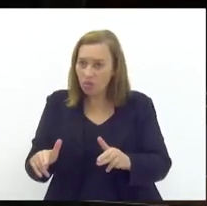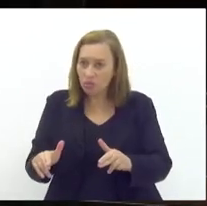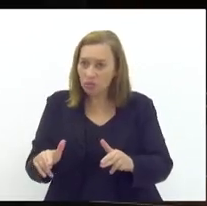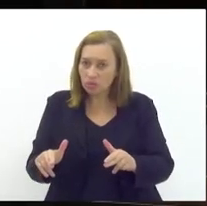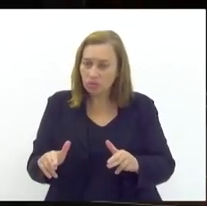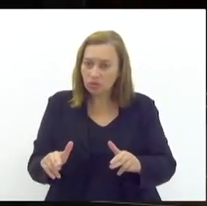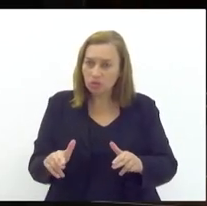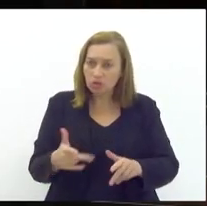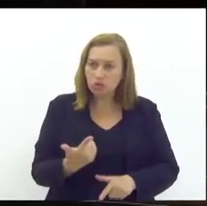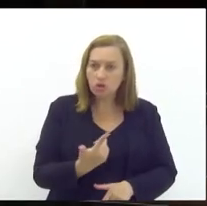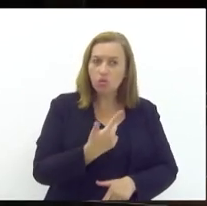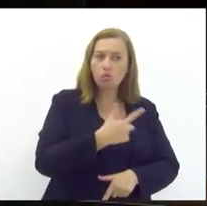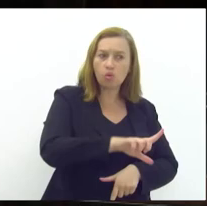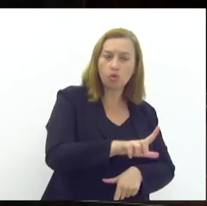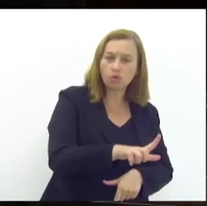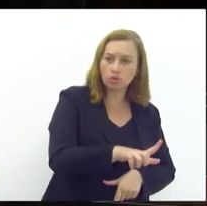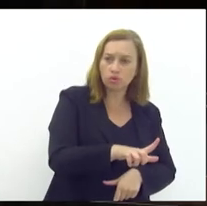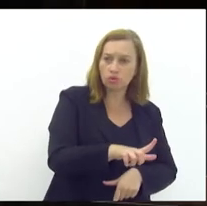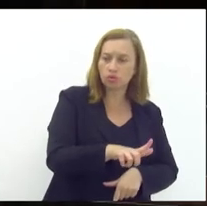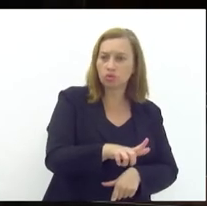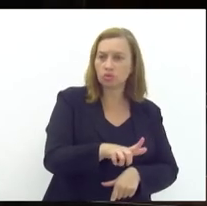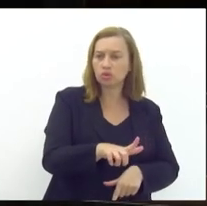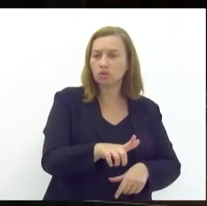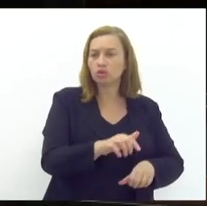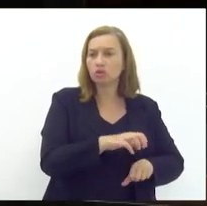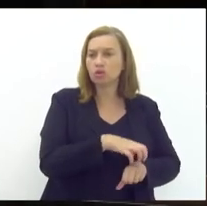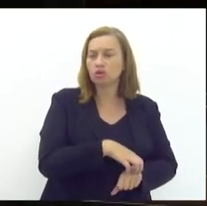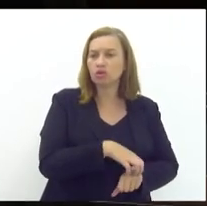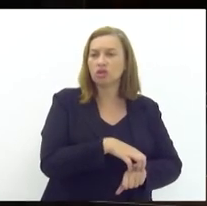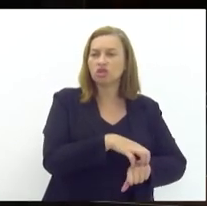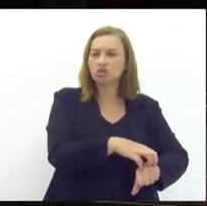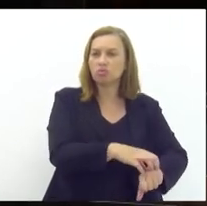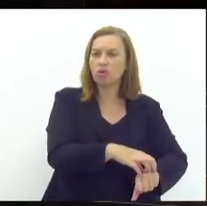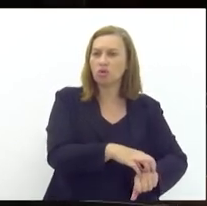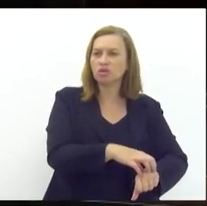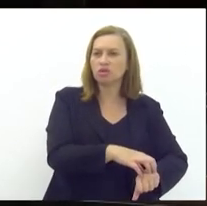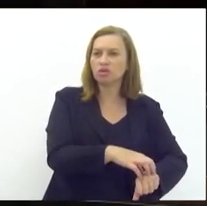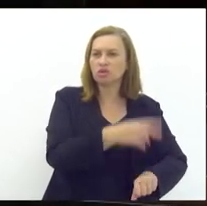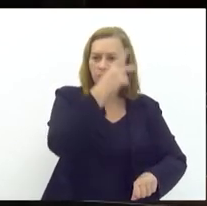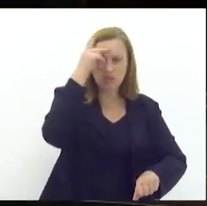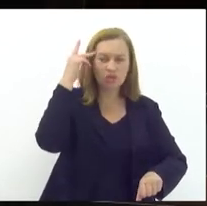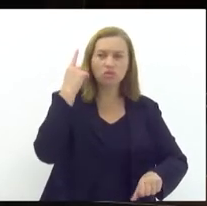e aeronaves que prestam serviços de transporte de pessoa física interrogação